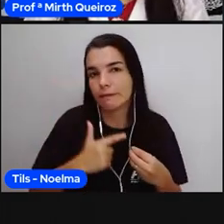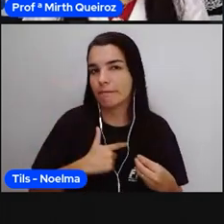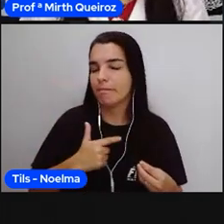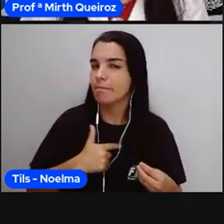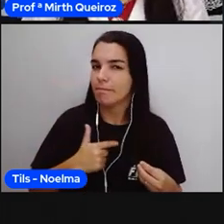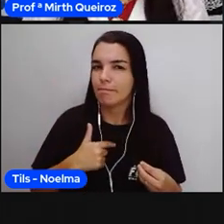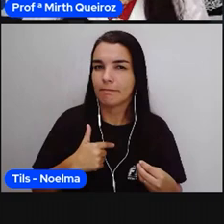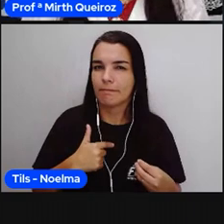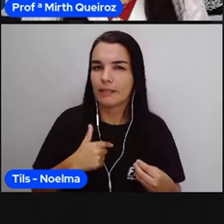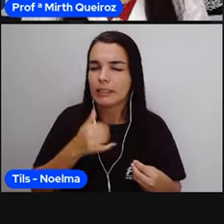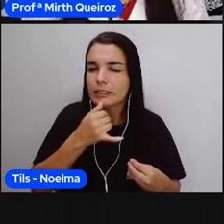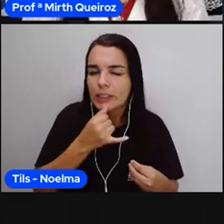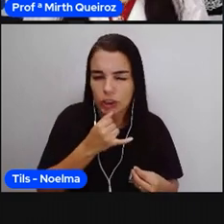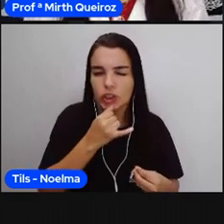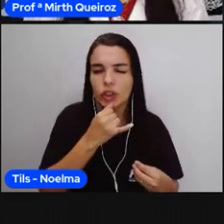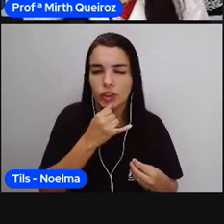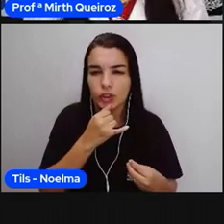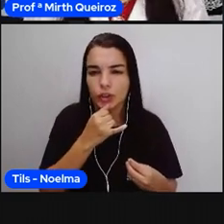né?